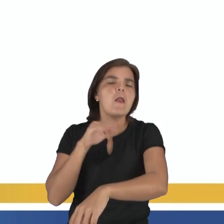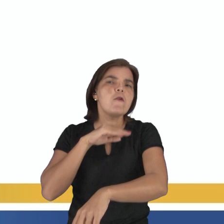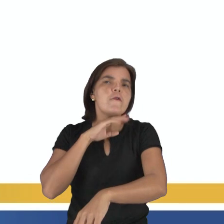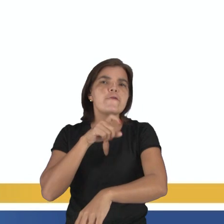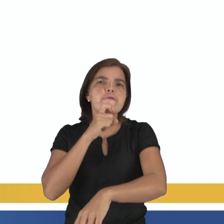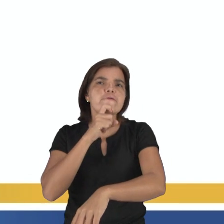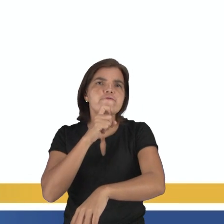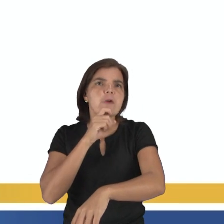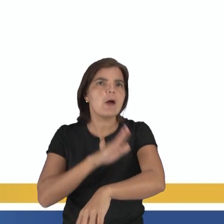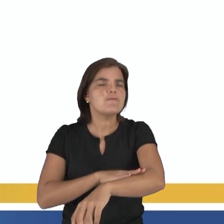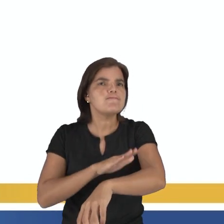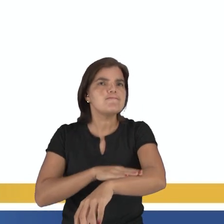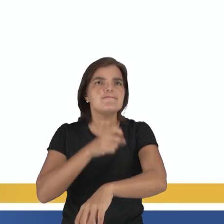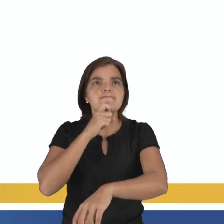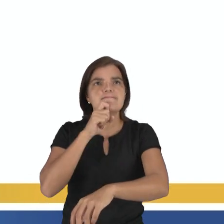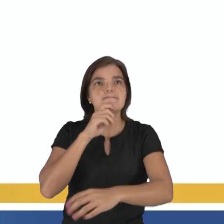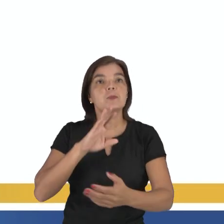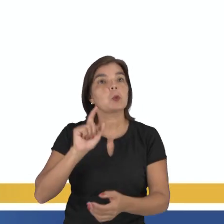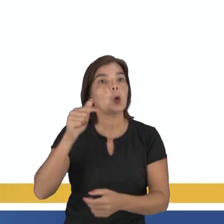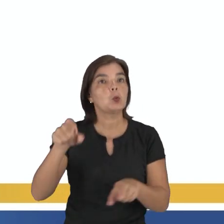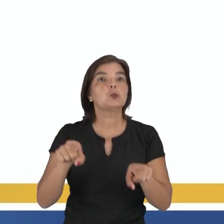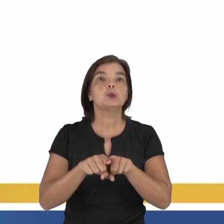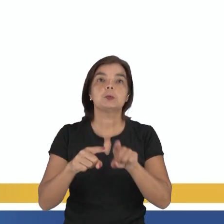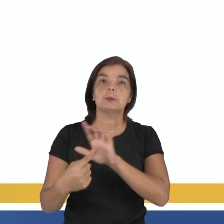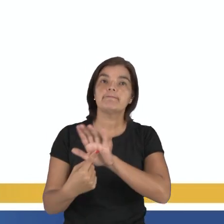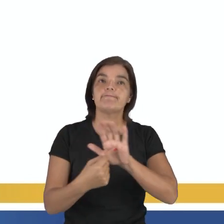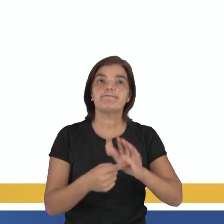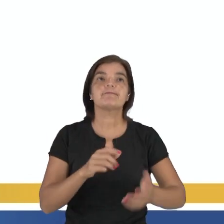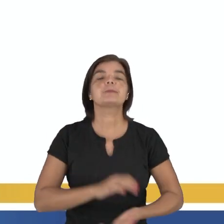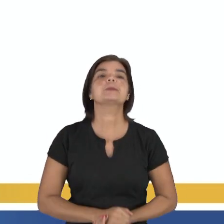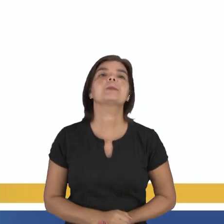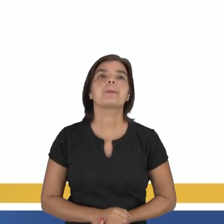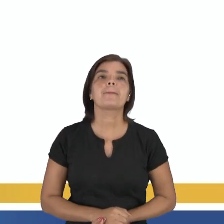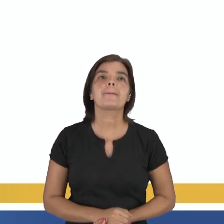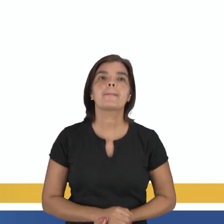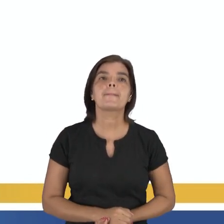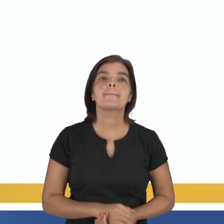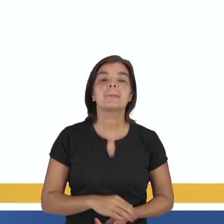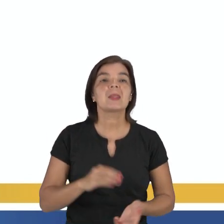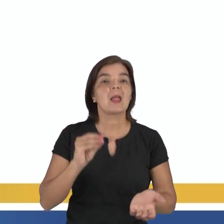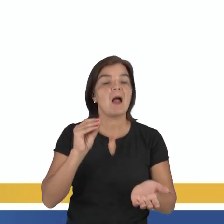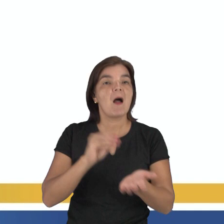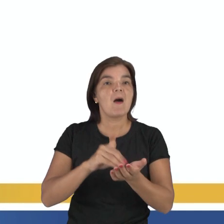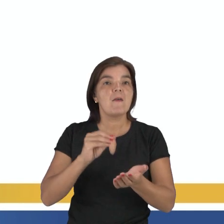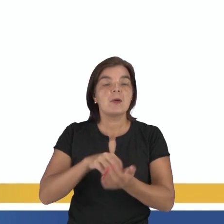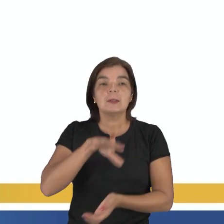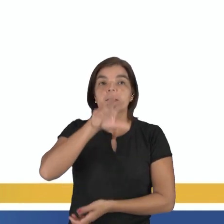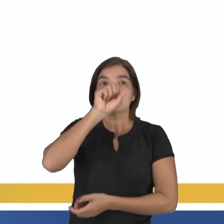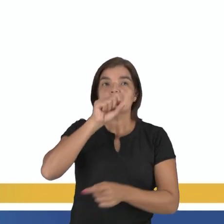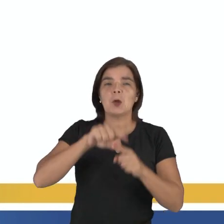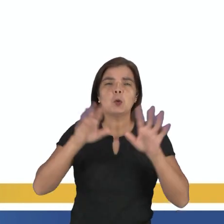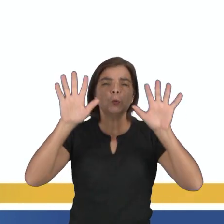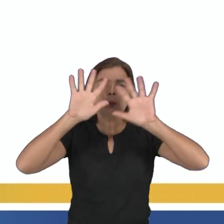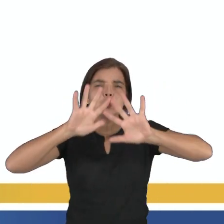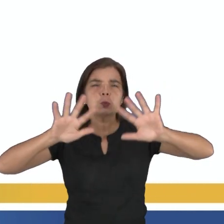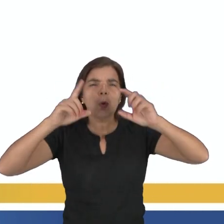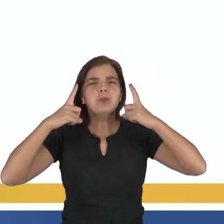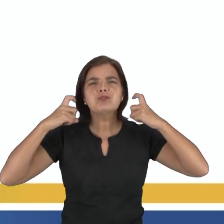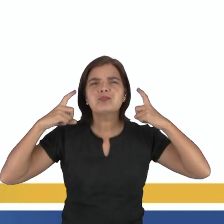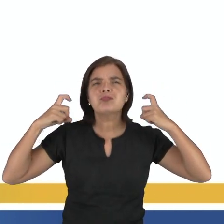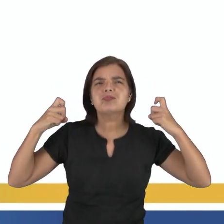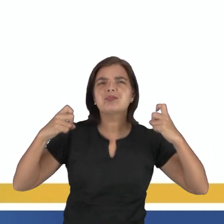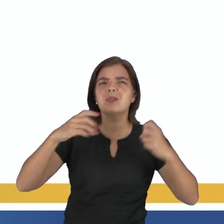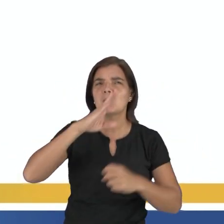tipo. Outros sinais que eu trouxe aí, falta de ar, visão borrada, zumbido no